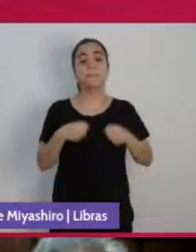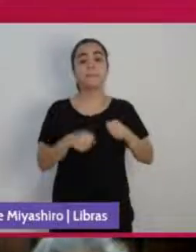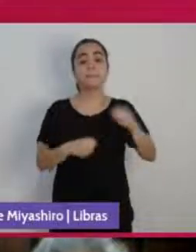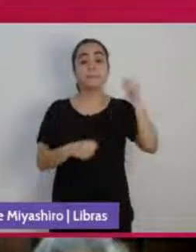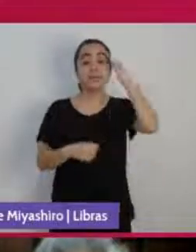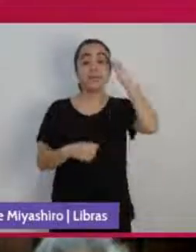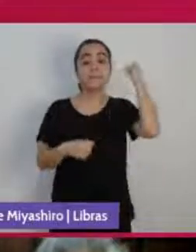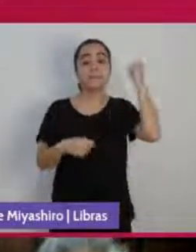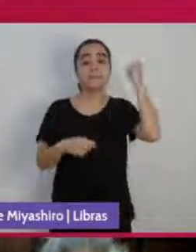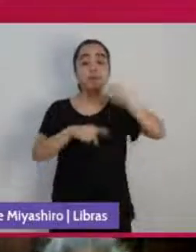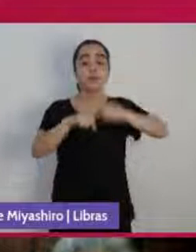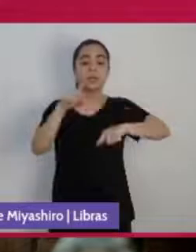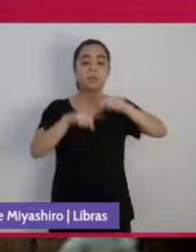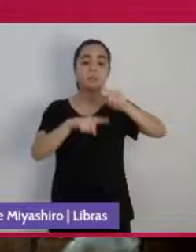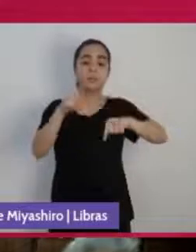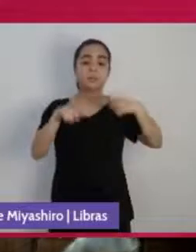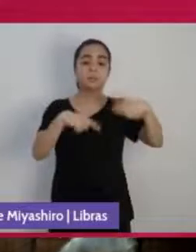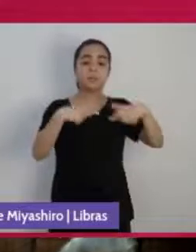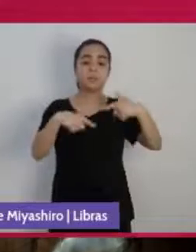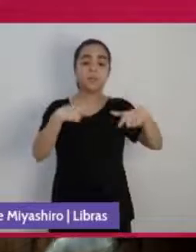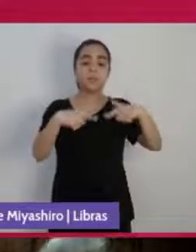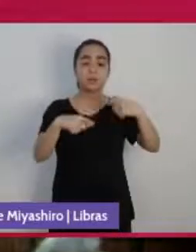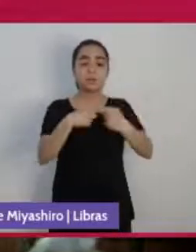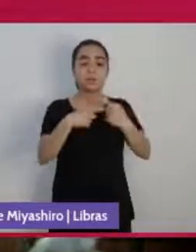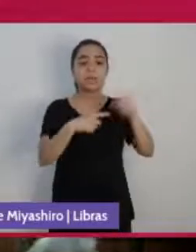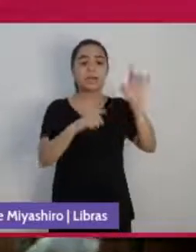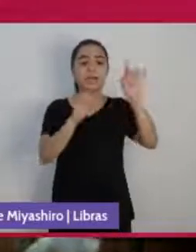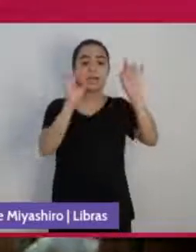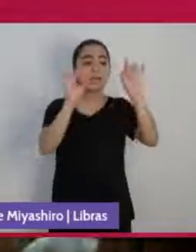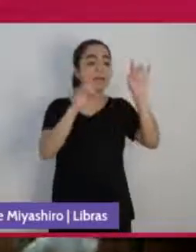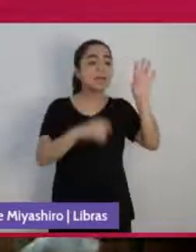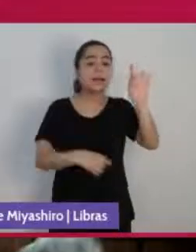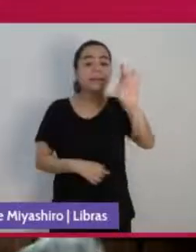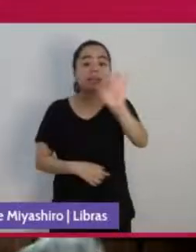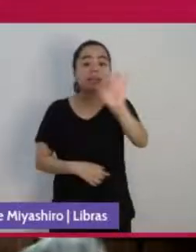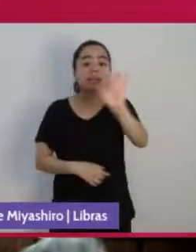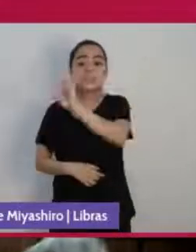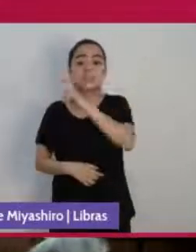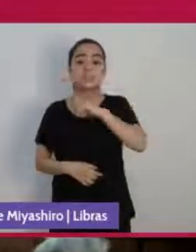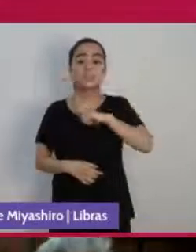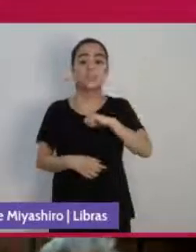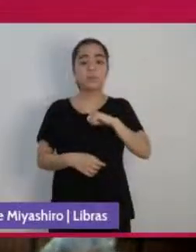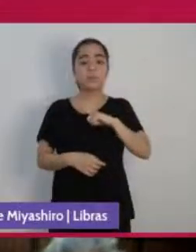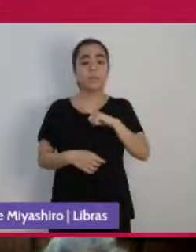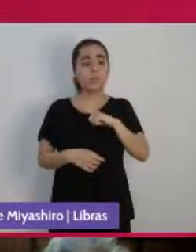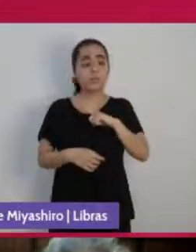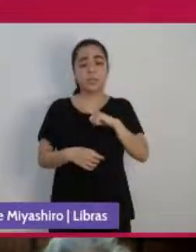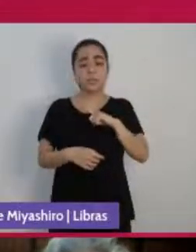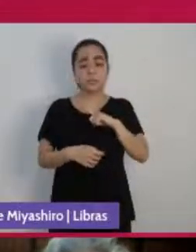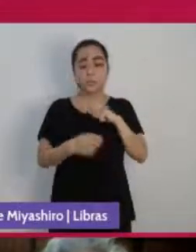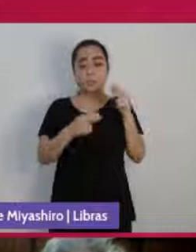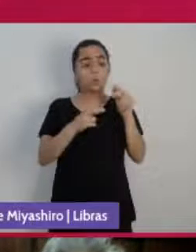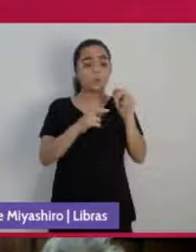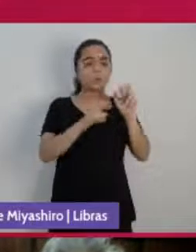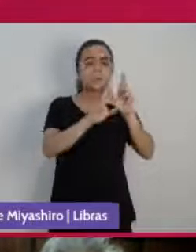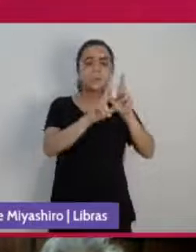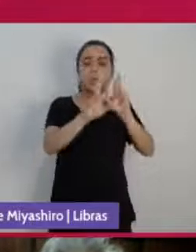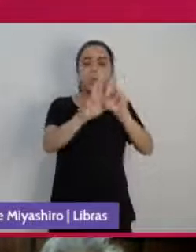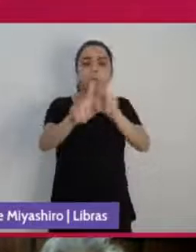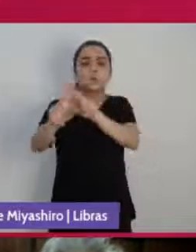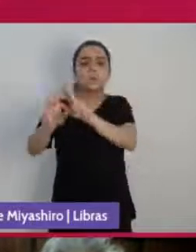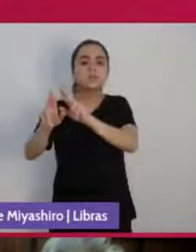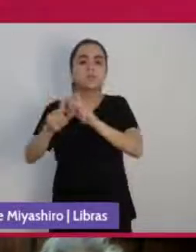equipamento que a gente trabalha, porque cada um tem seus recursos. Então, não adianta eu querer trabalhar